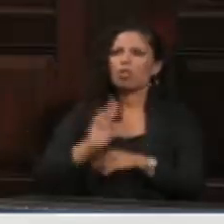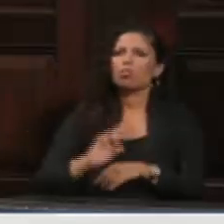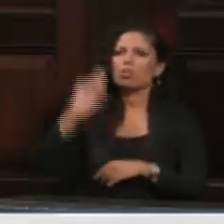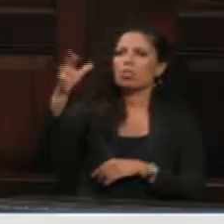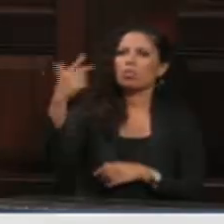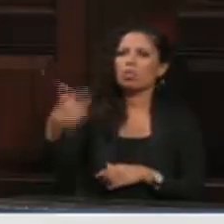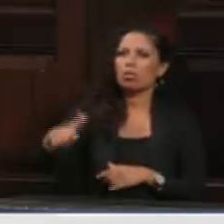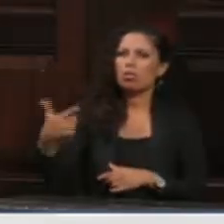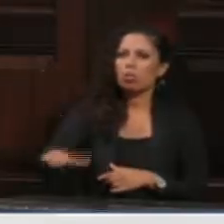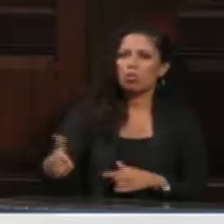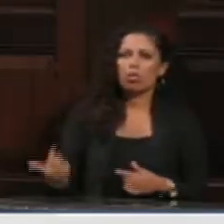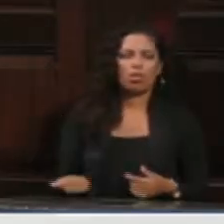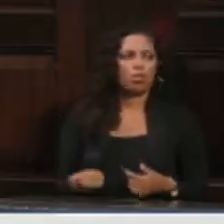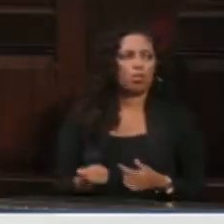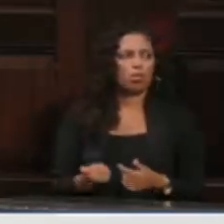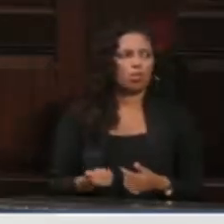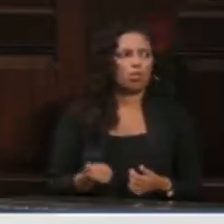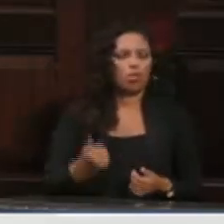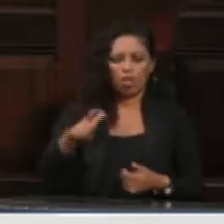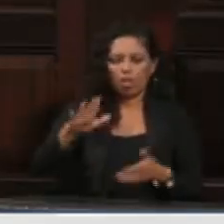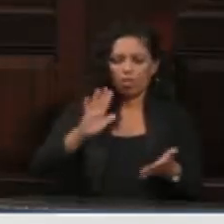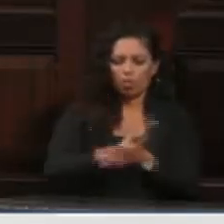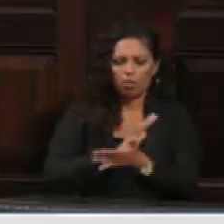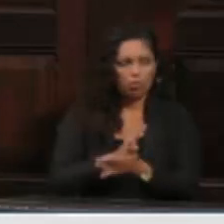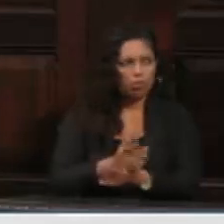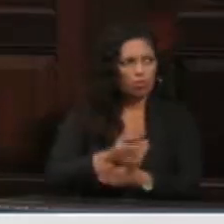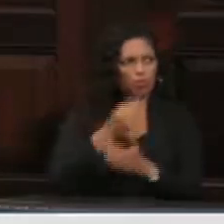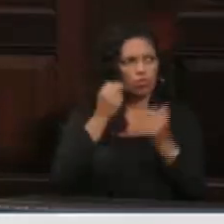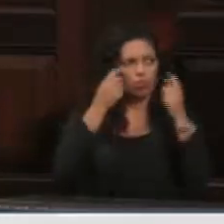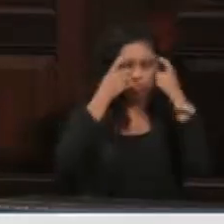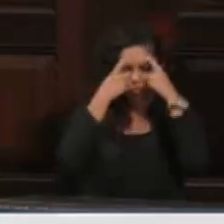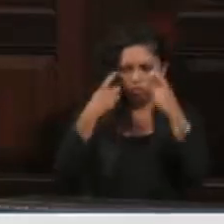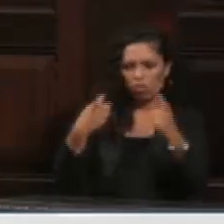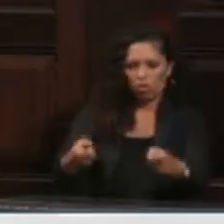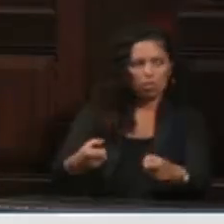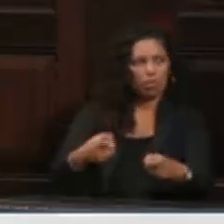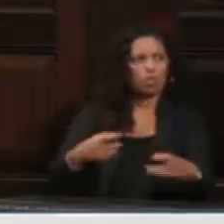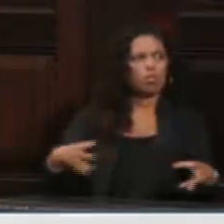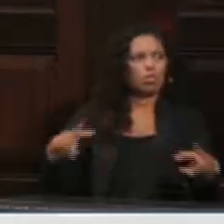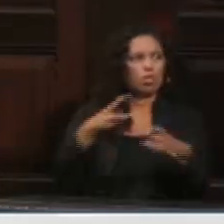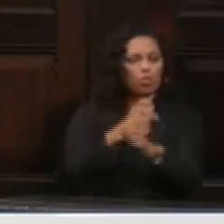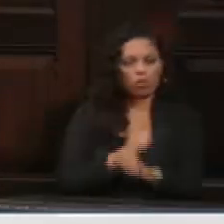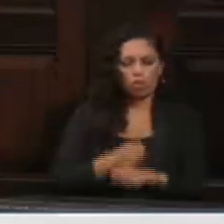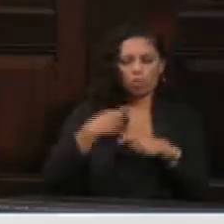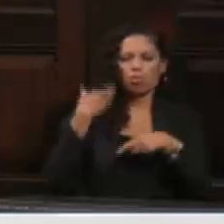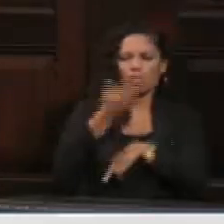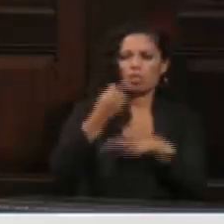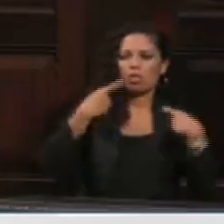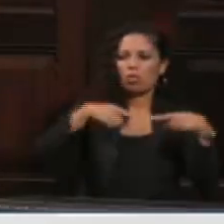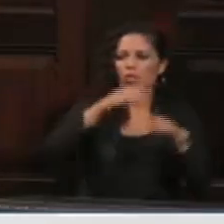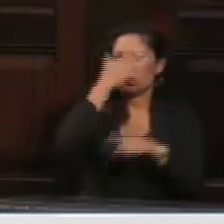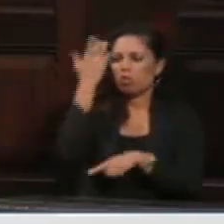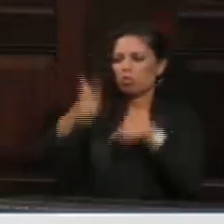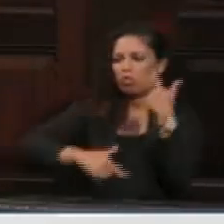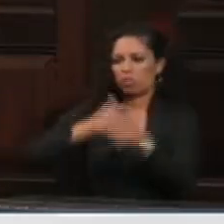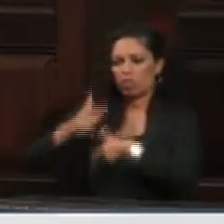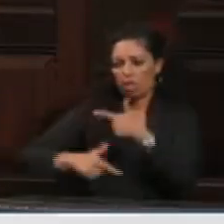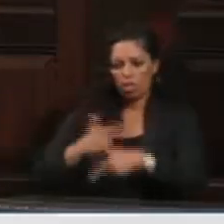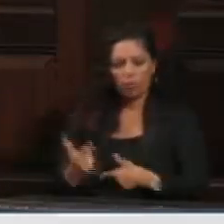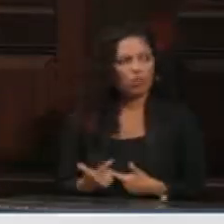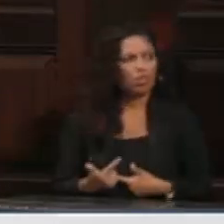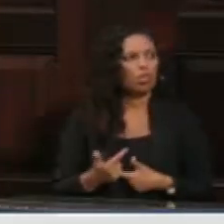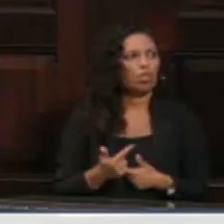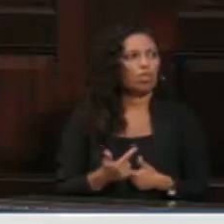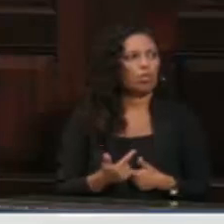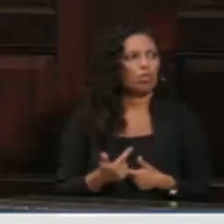Supervia reincidente, criminosa, que culpabiliza o trabalhador e a trabalhadora, que é transportado como